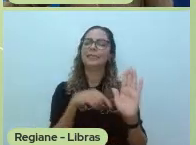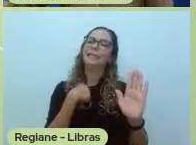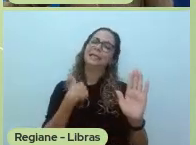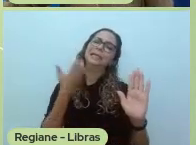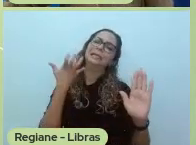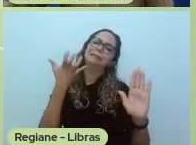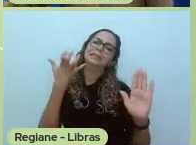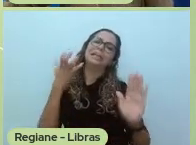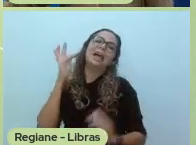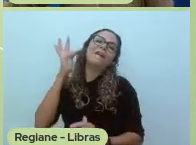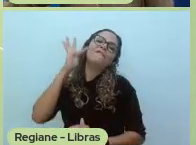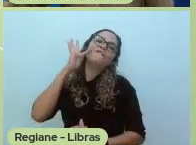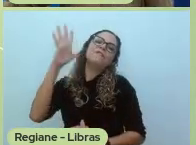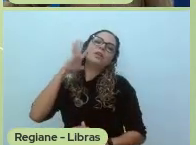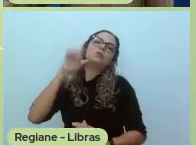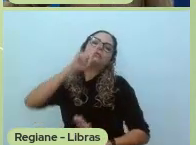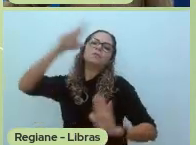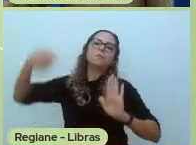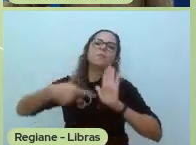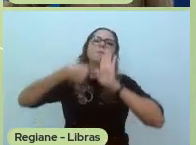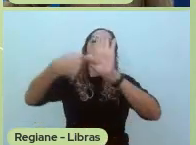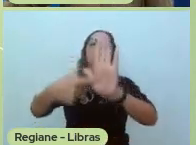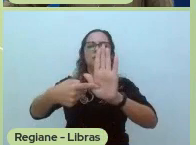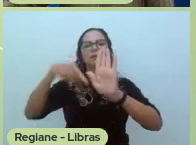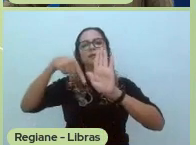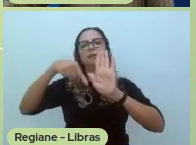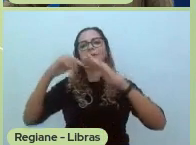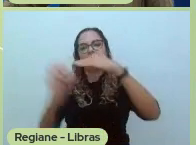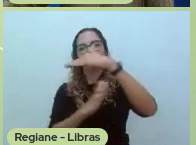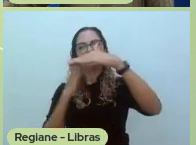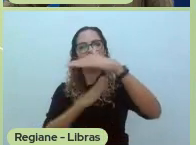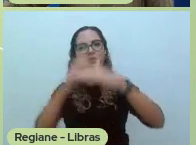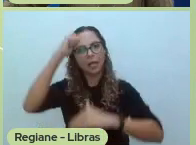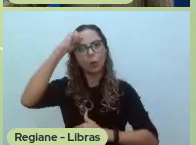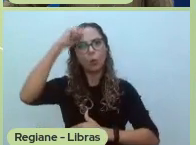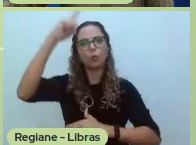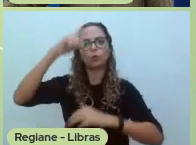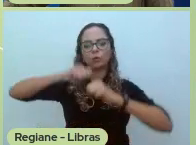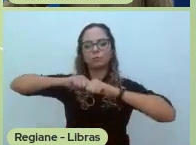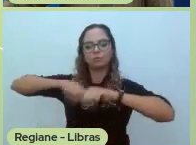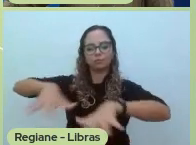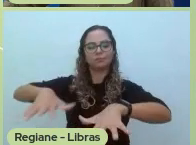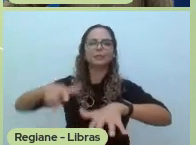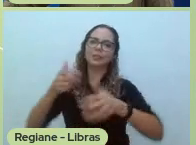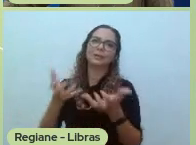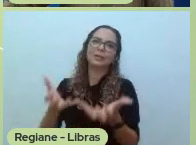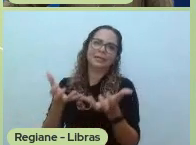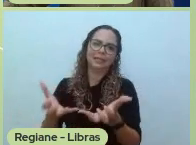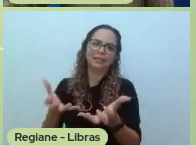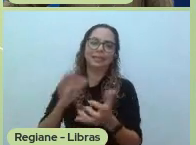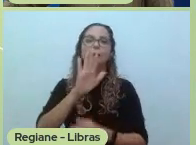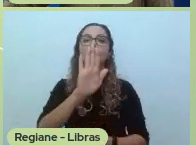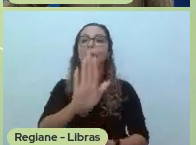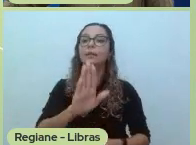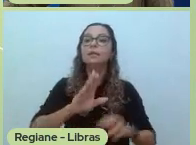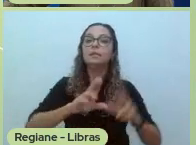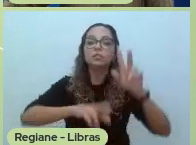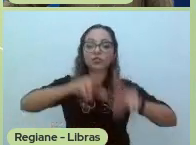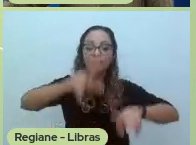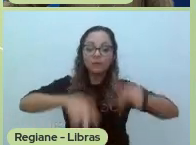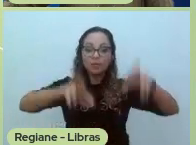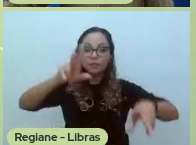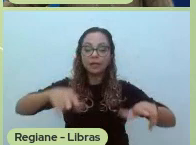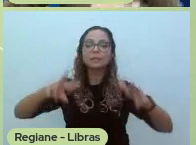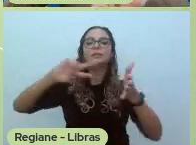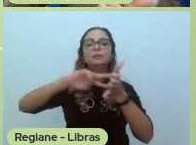que eu busco como responsável por comunicação e cultura, mas eu posso dizer que diversidade é uma plataforma na Oi. Então, por exemplo, hoje